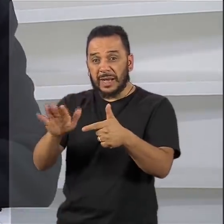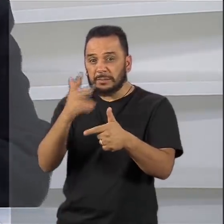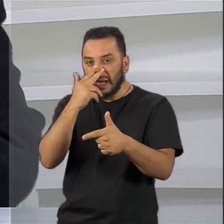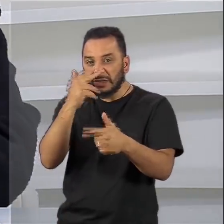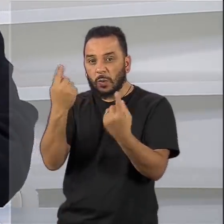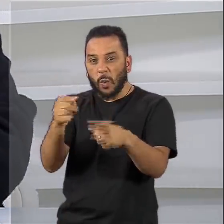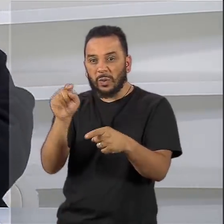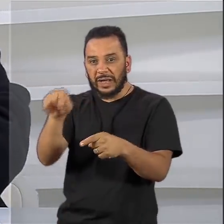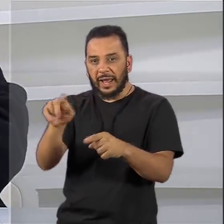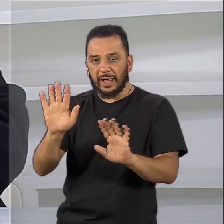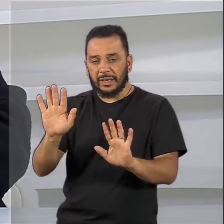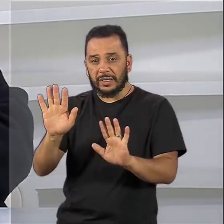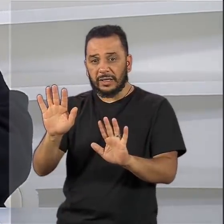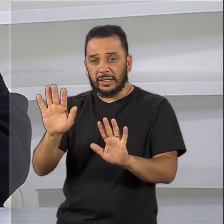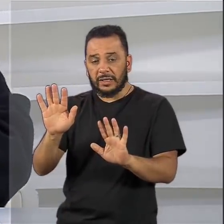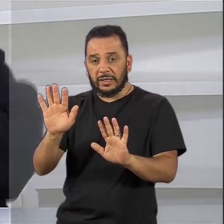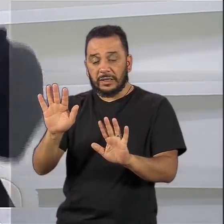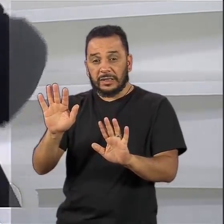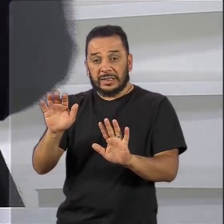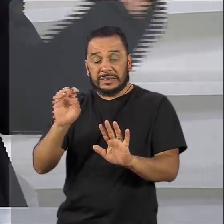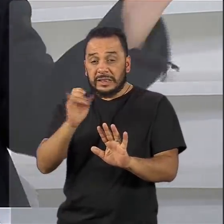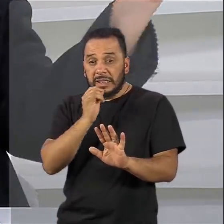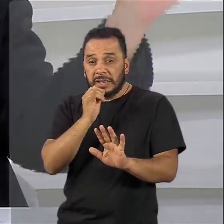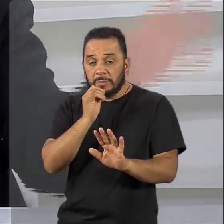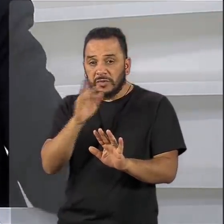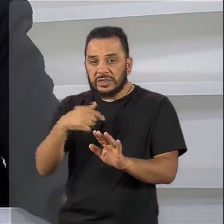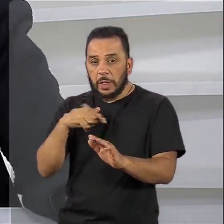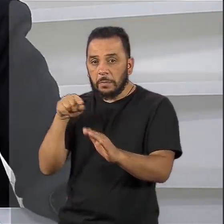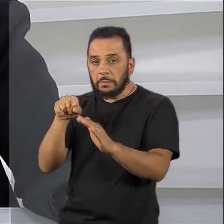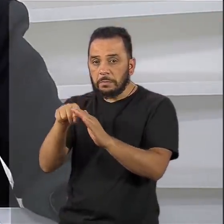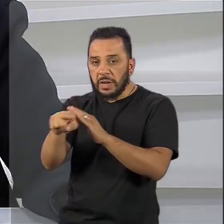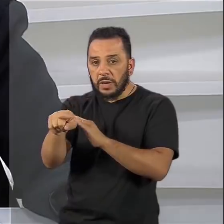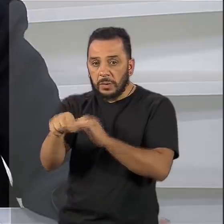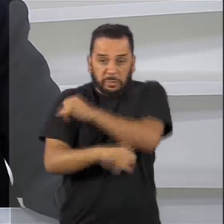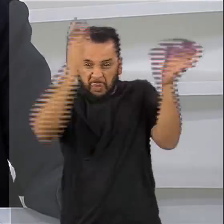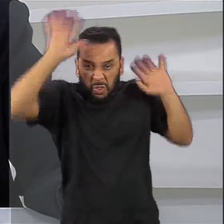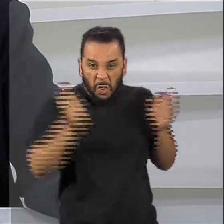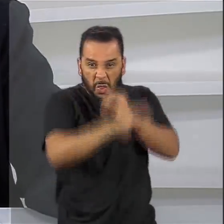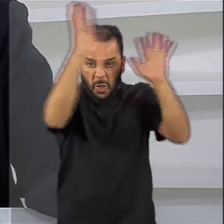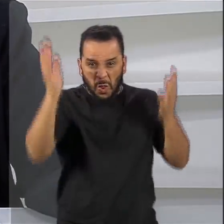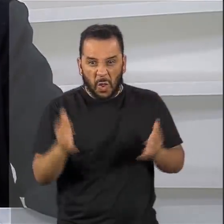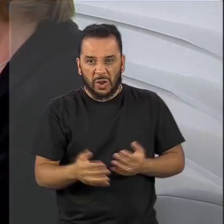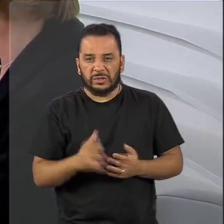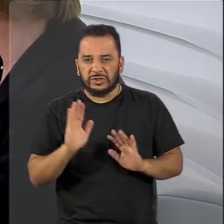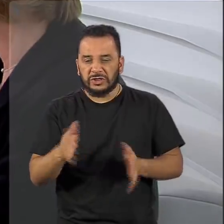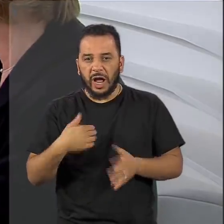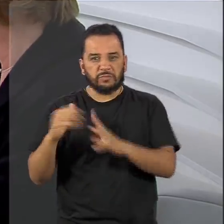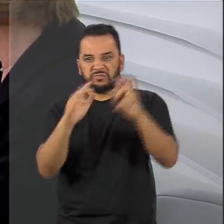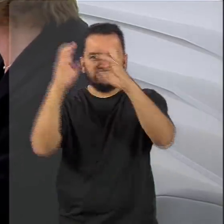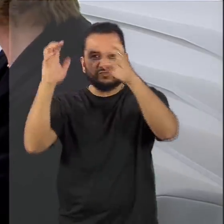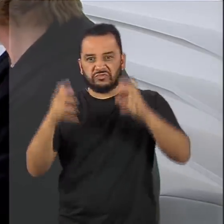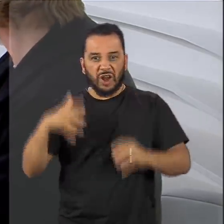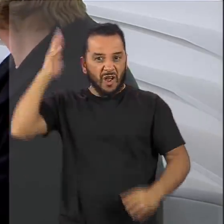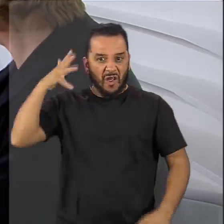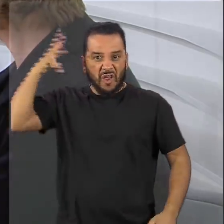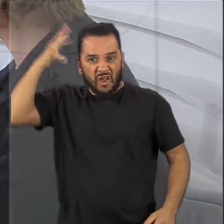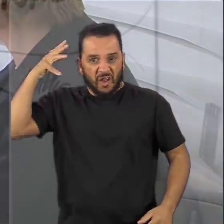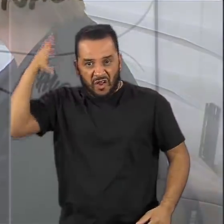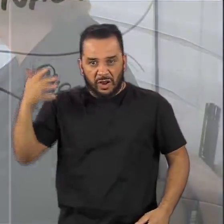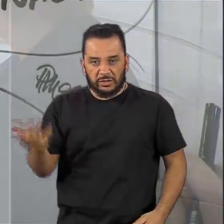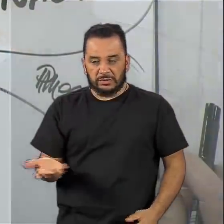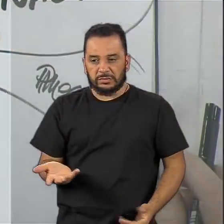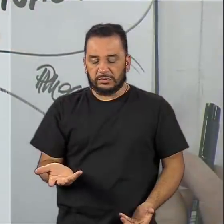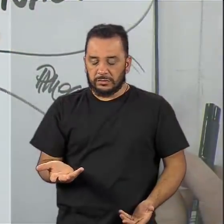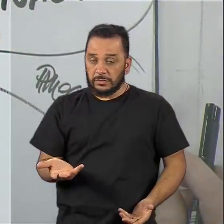você jogar uma faísquinha que ele se explode sozinho. Né? Primeiro isso. Segundo, ele nessa eleição ele foi muito